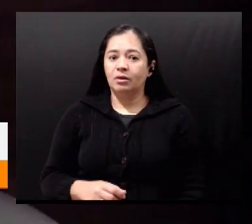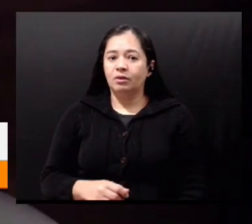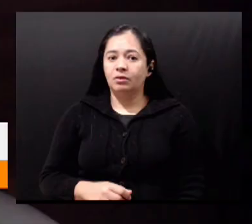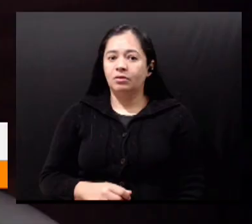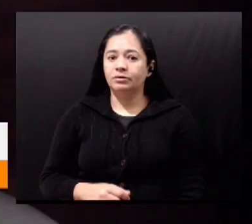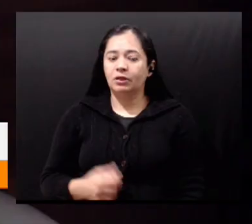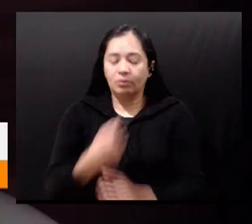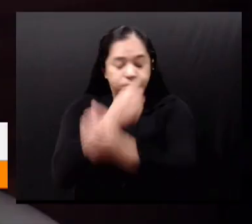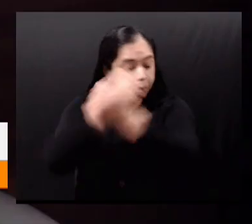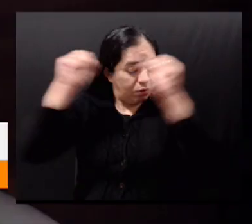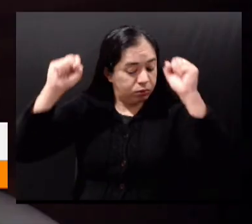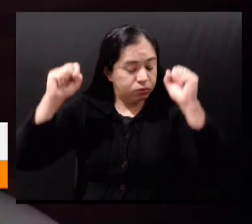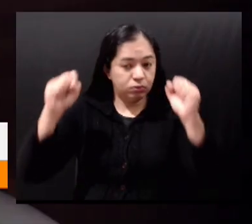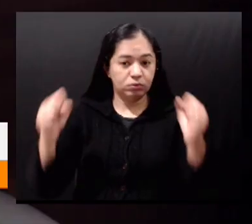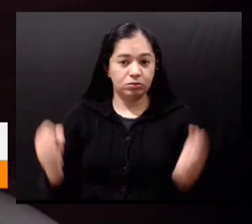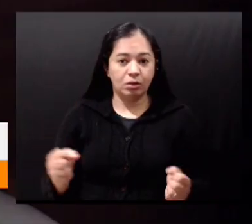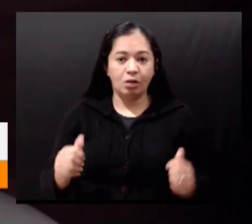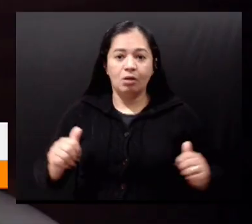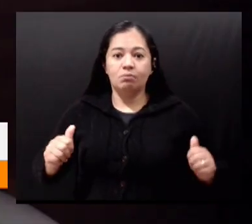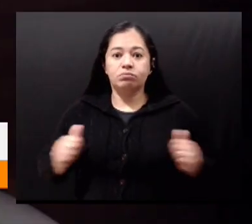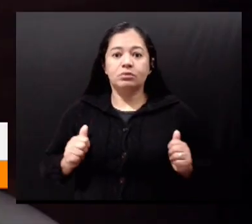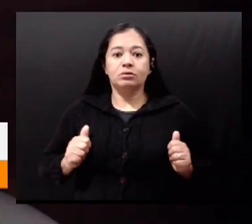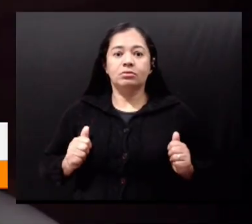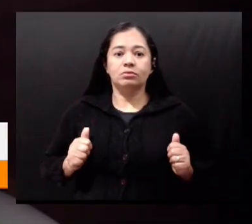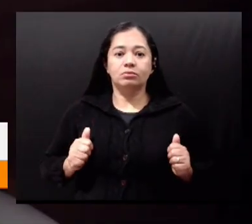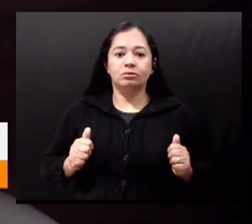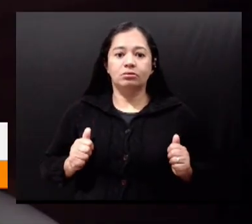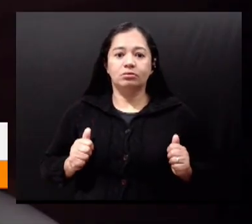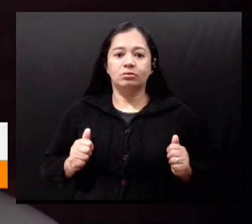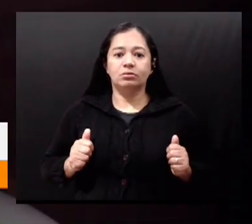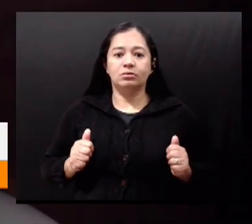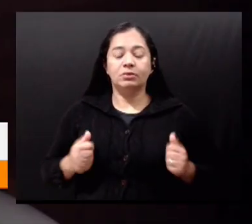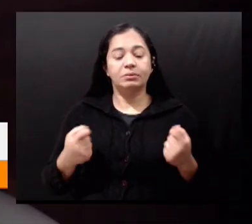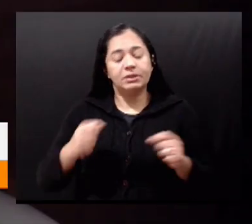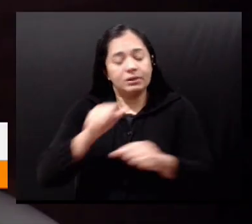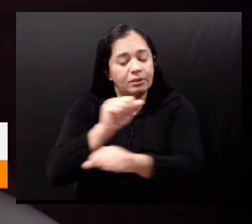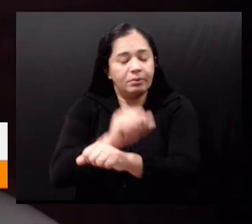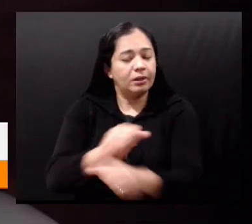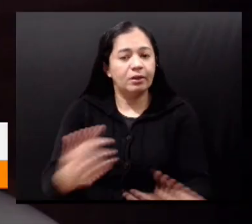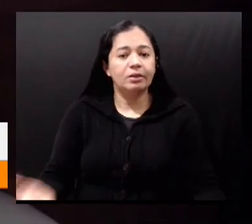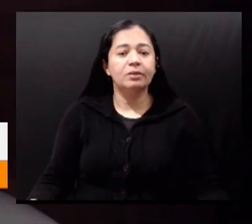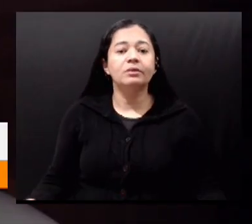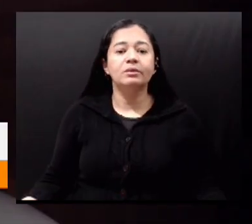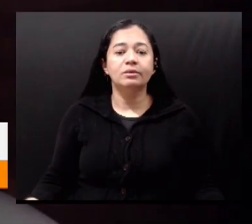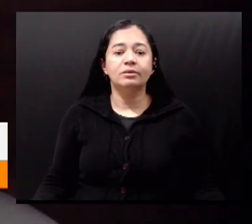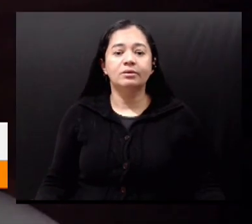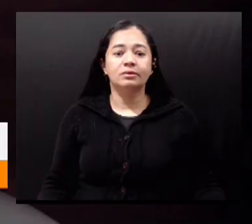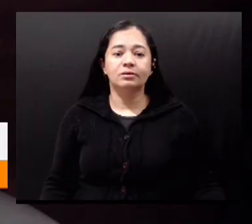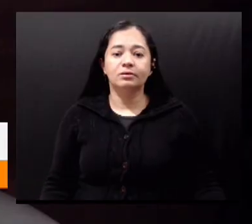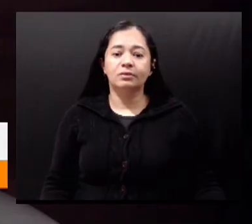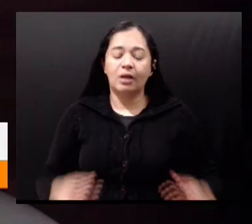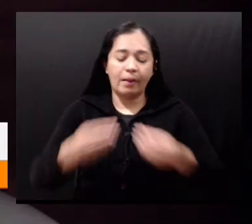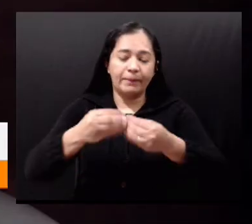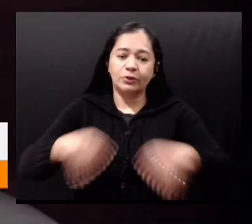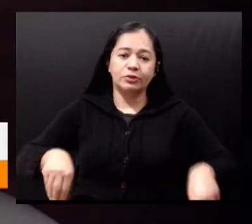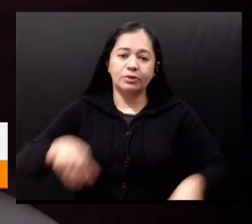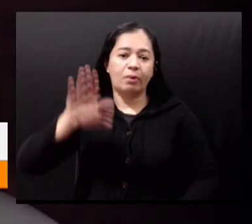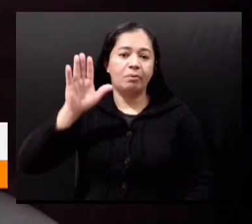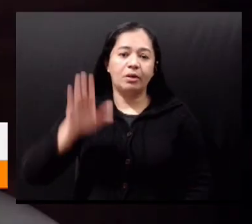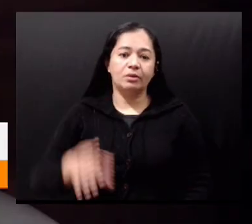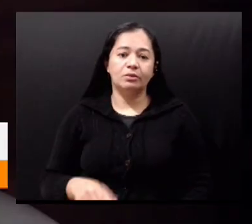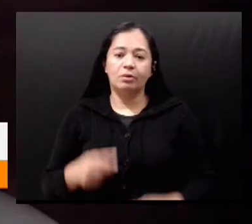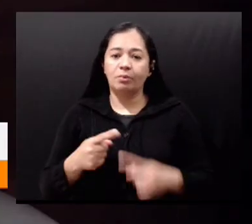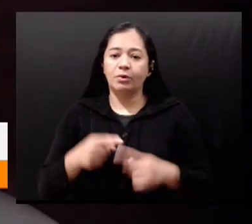quando paralisa, dá um burnout, vai ter que parar. E aí é mais Uhum. prejudicial, porque você já desenvolveu alguma coisa.